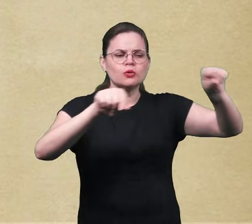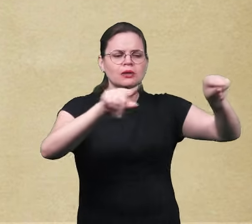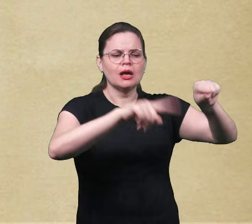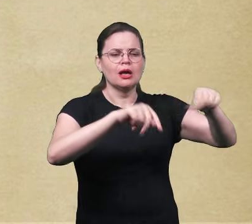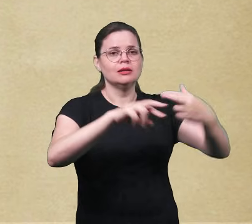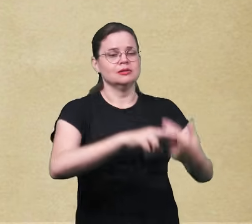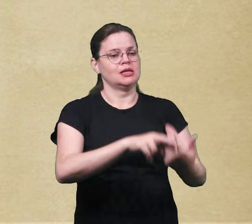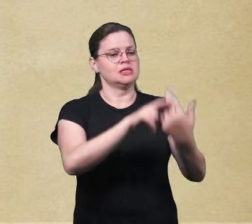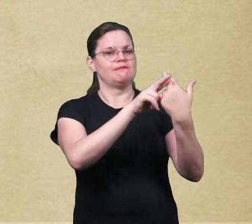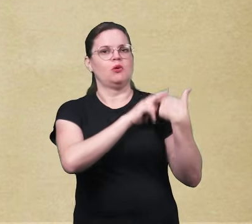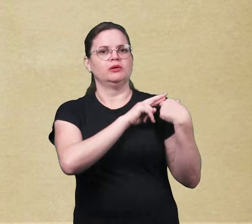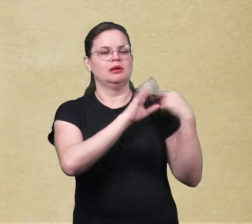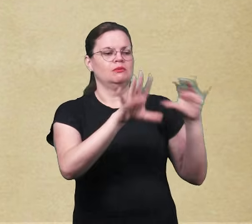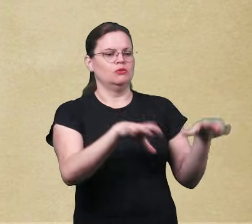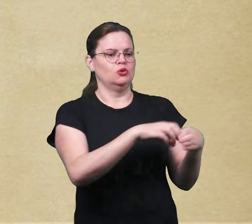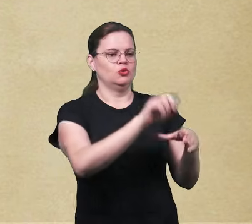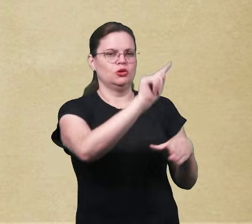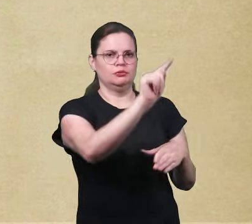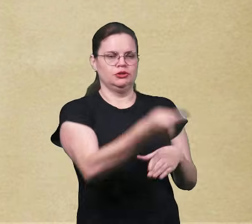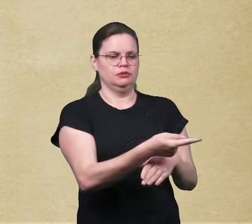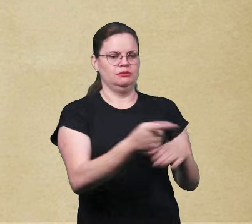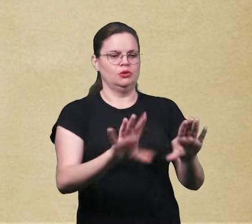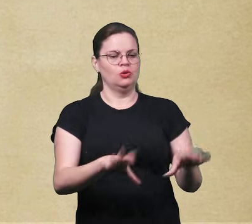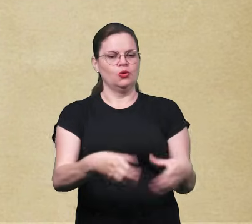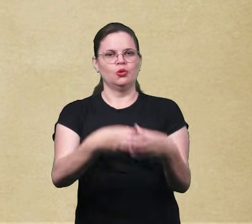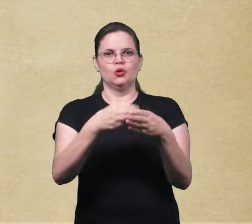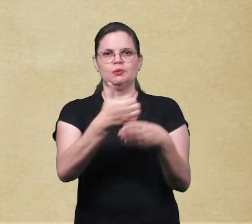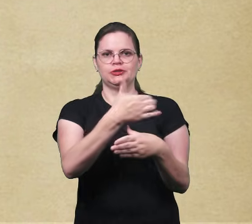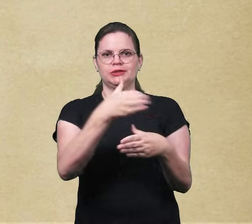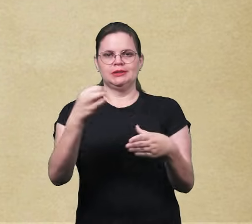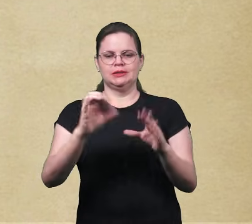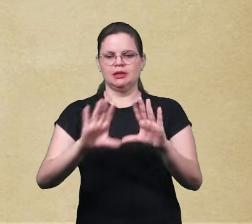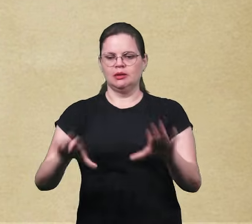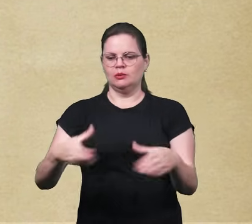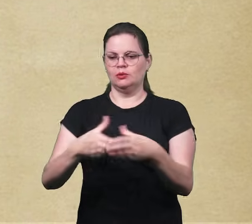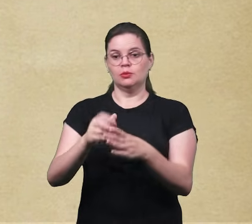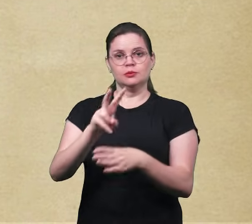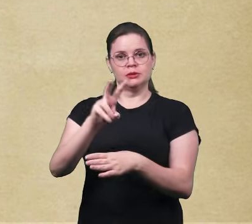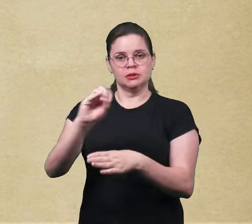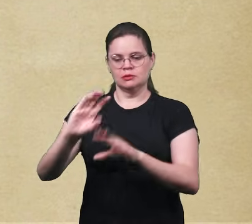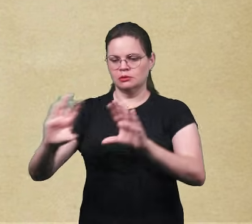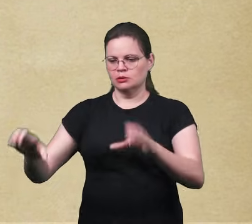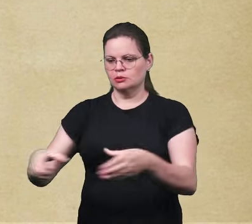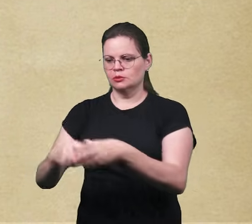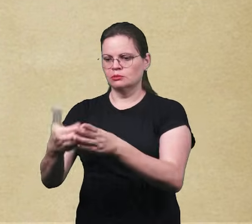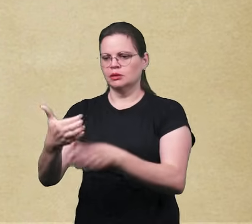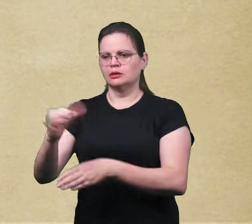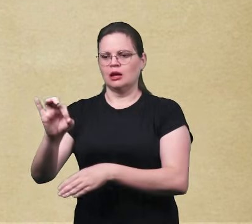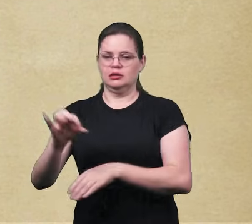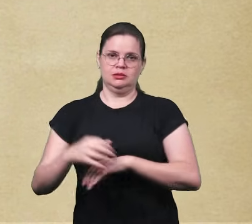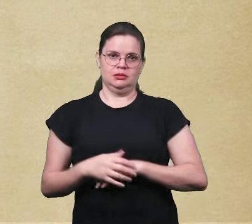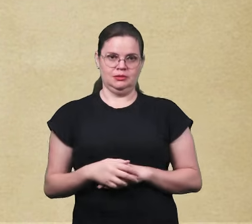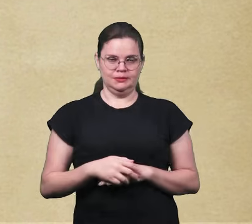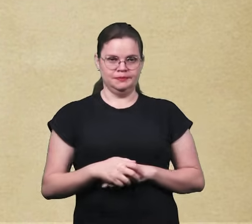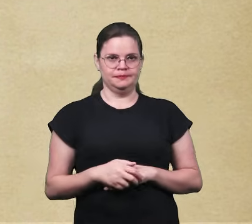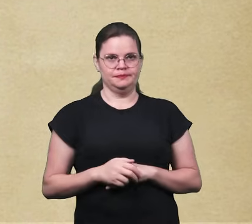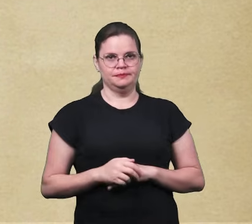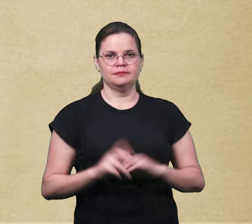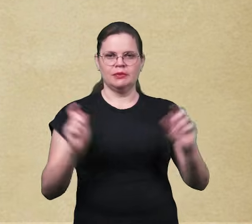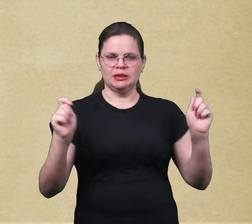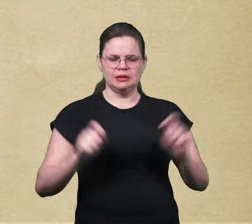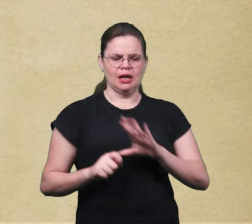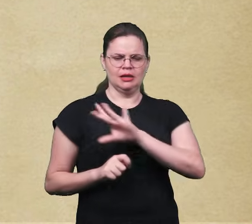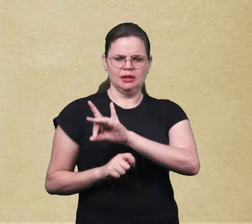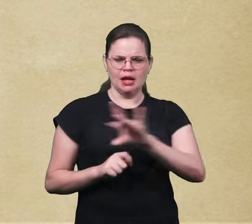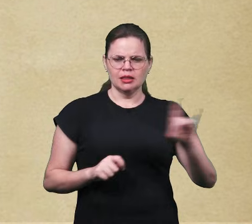eles por maiorais de 1000, maiorais de 100, maiorais de 50, maiorais de 10, para